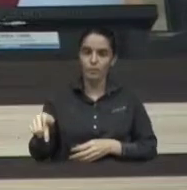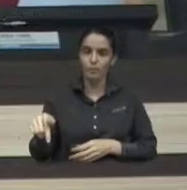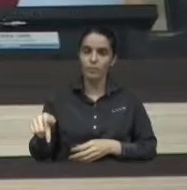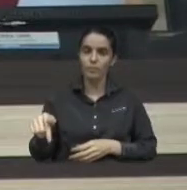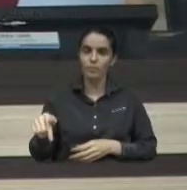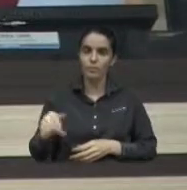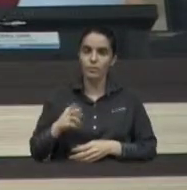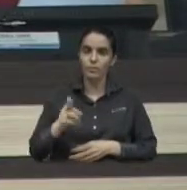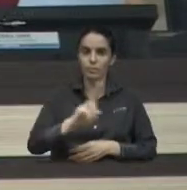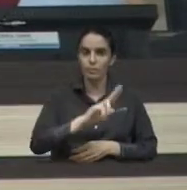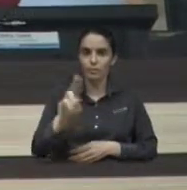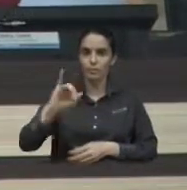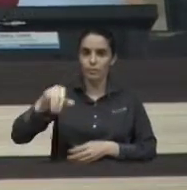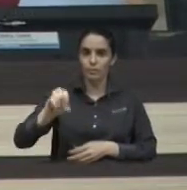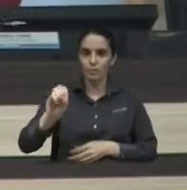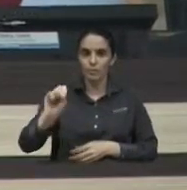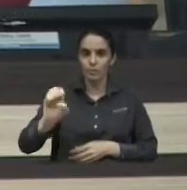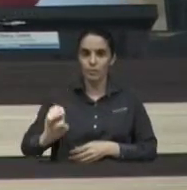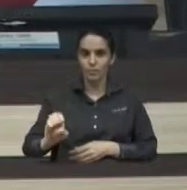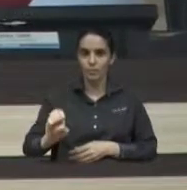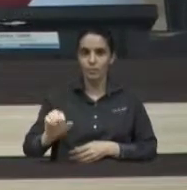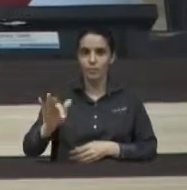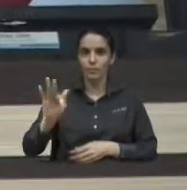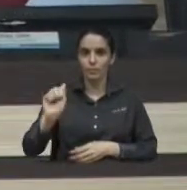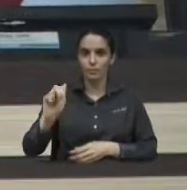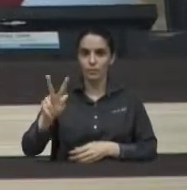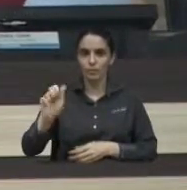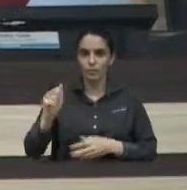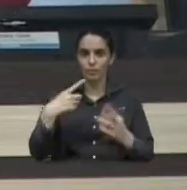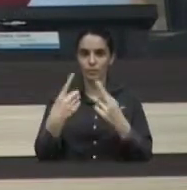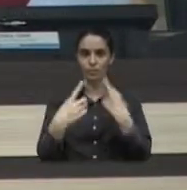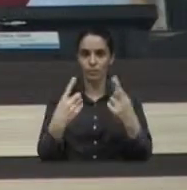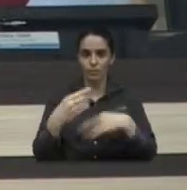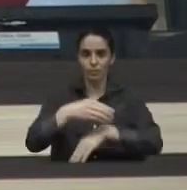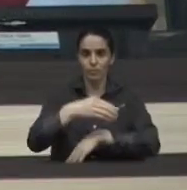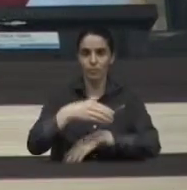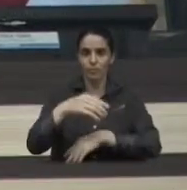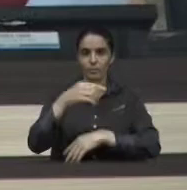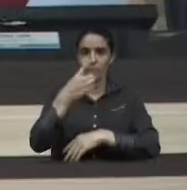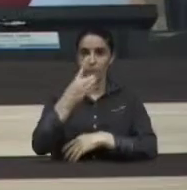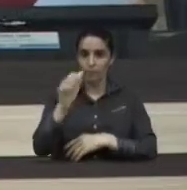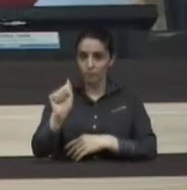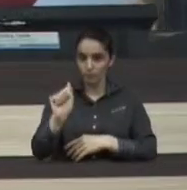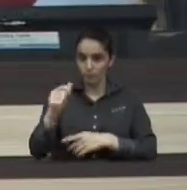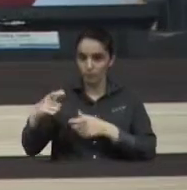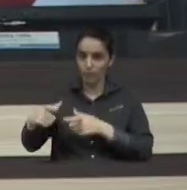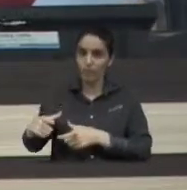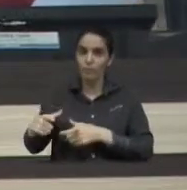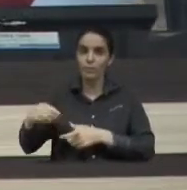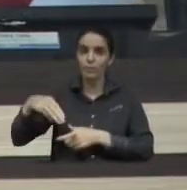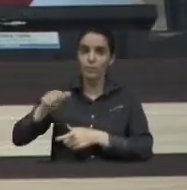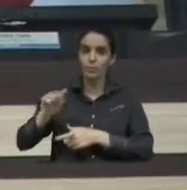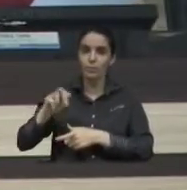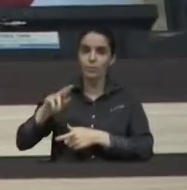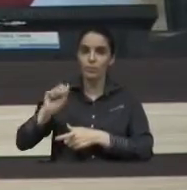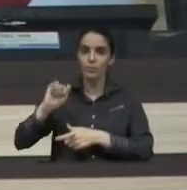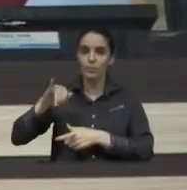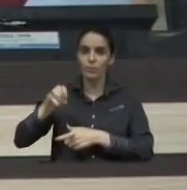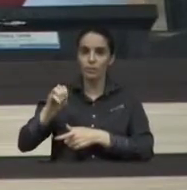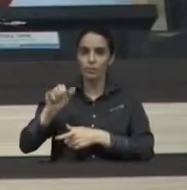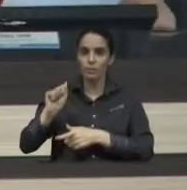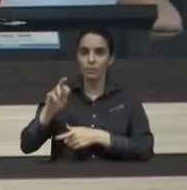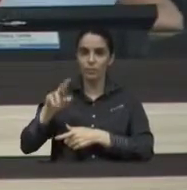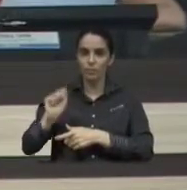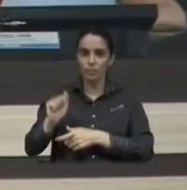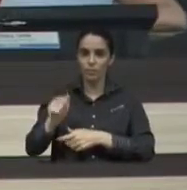288/2017 perpetua o nome de José Fávaro na avenida projetada 1A do loteamento Jardim Marajoara, no município